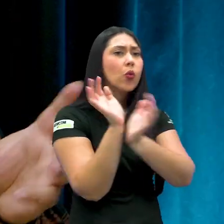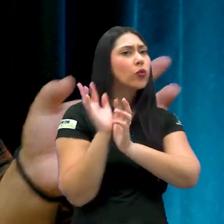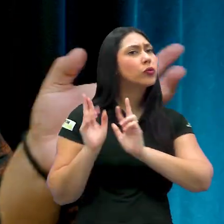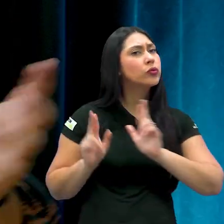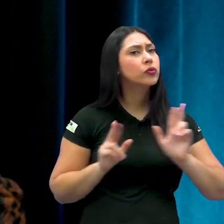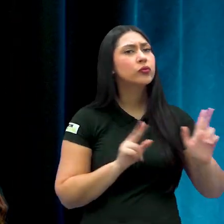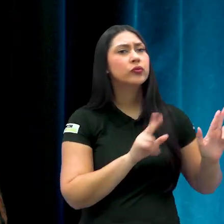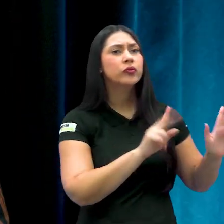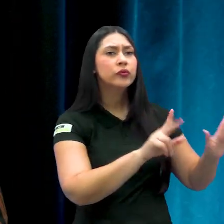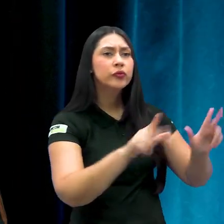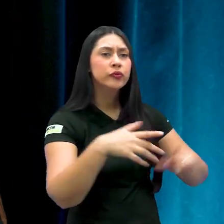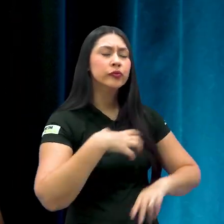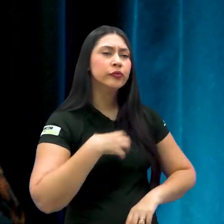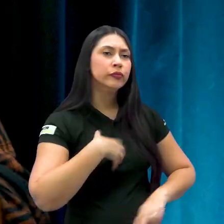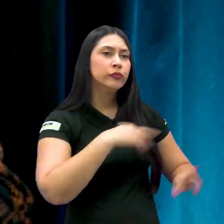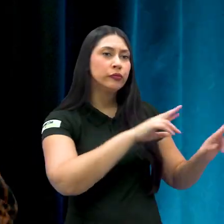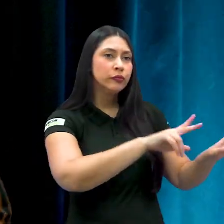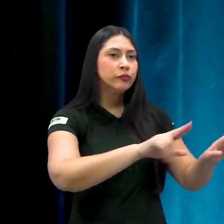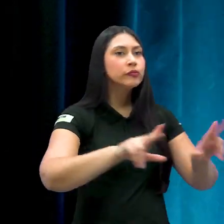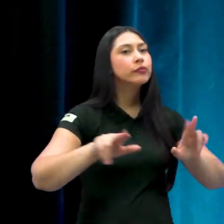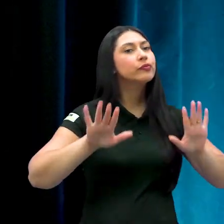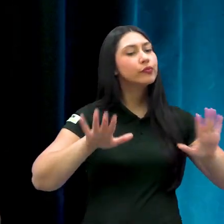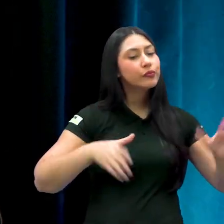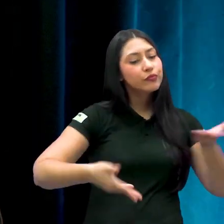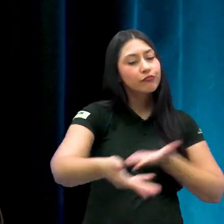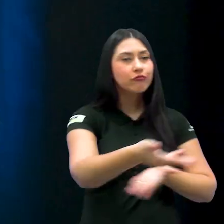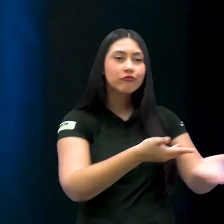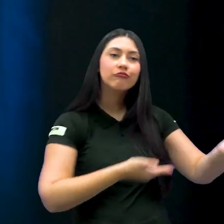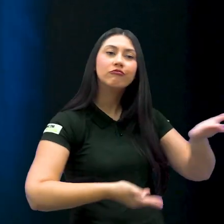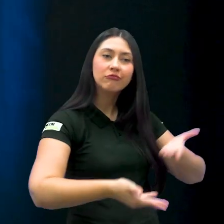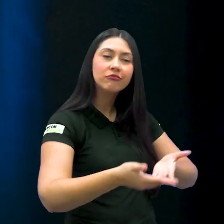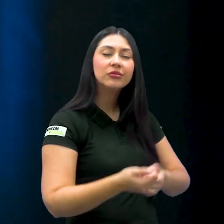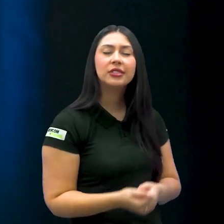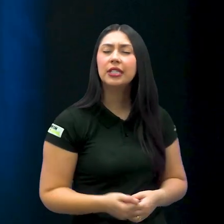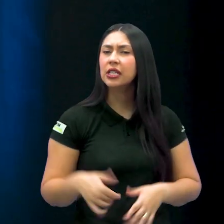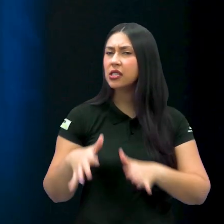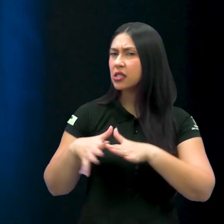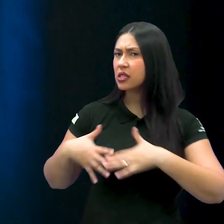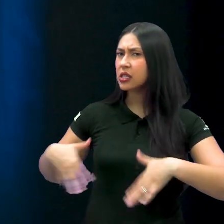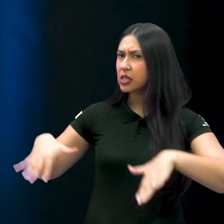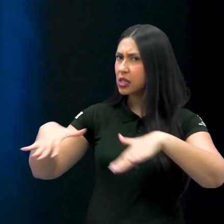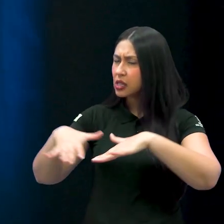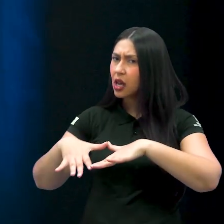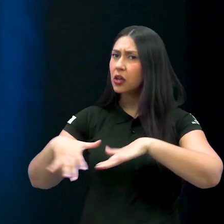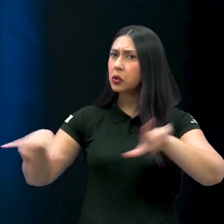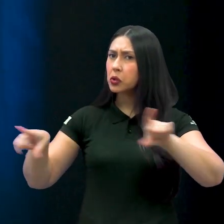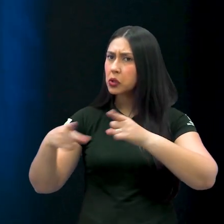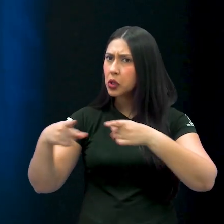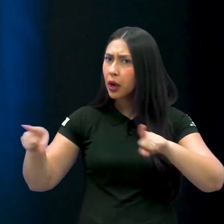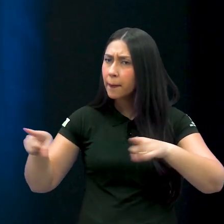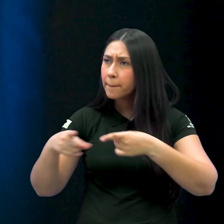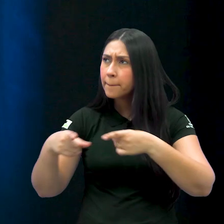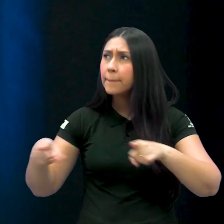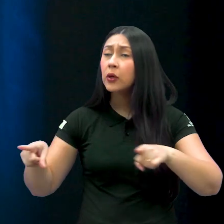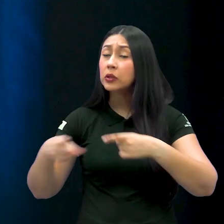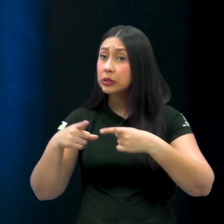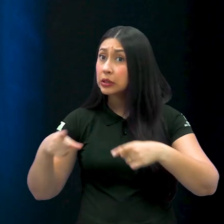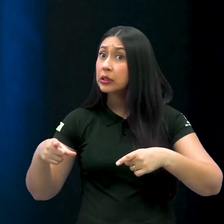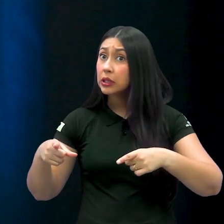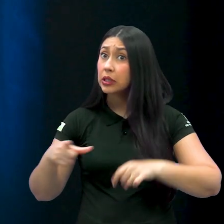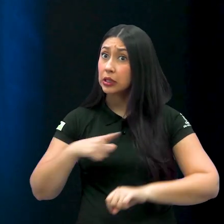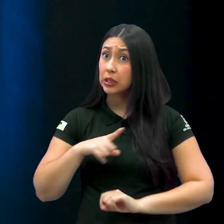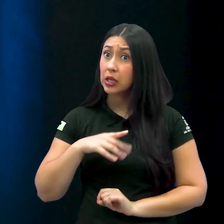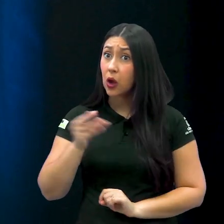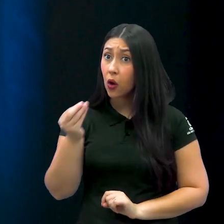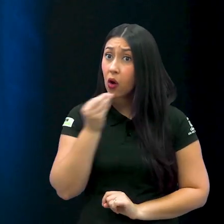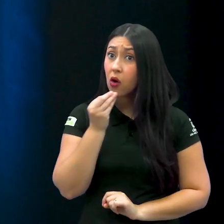vários estilos, mas que se conversam. Você acha que esse cenário musical, ele está aberto para